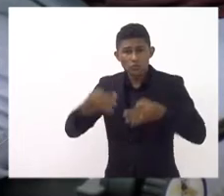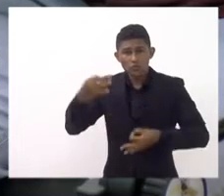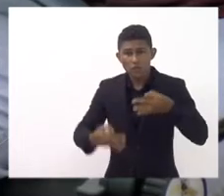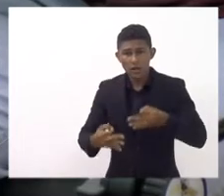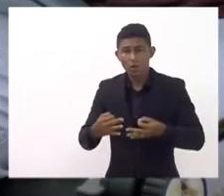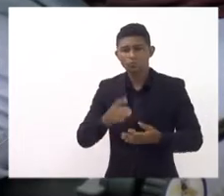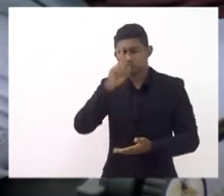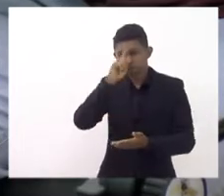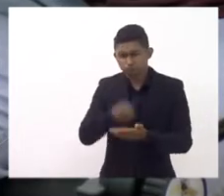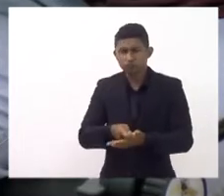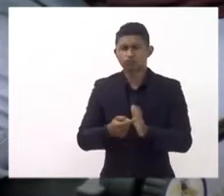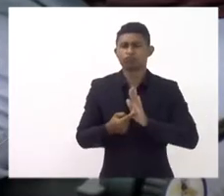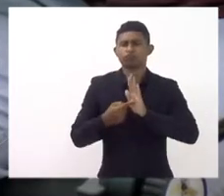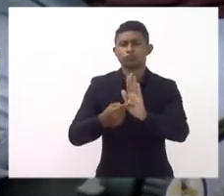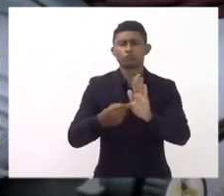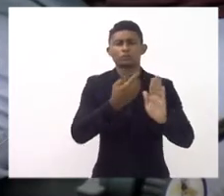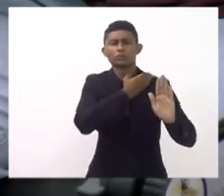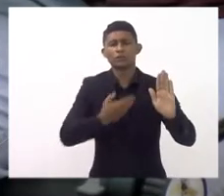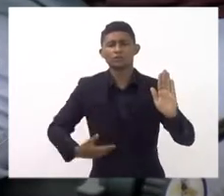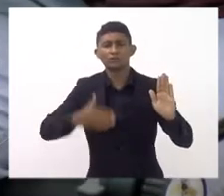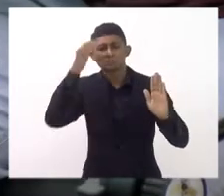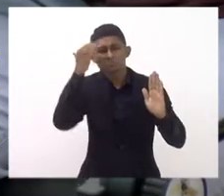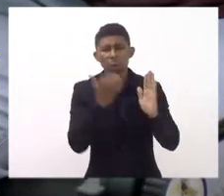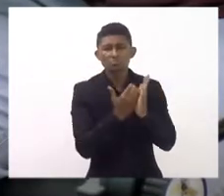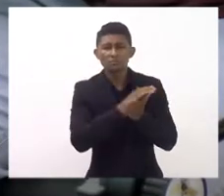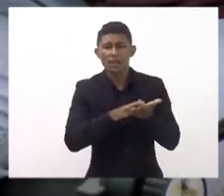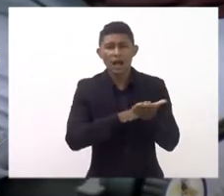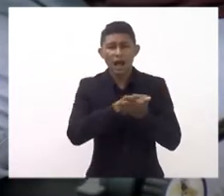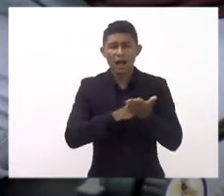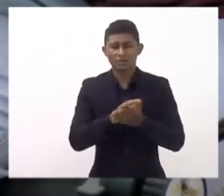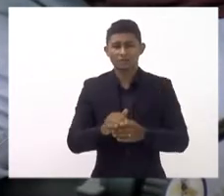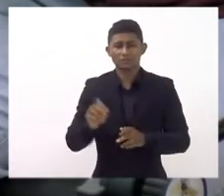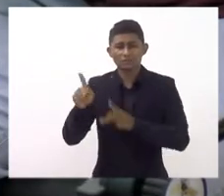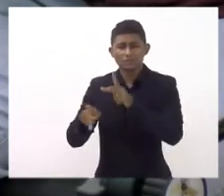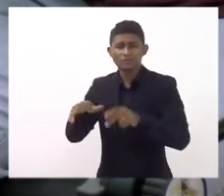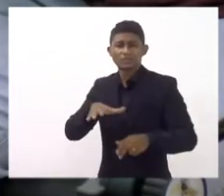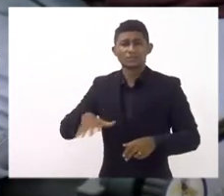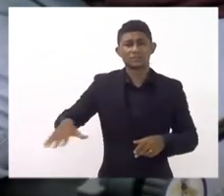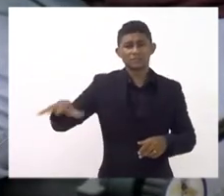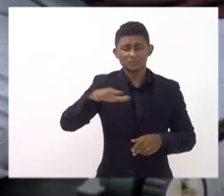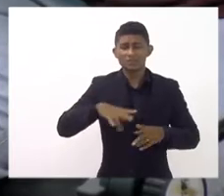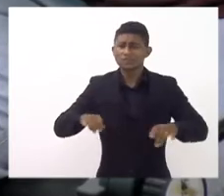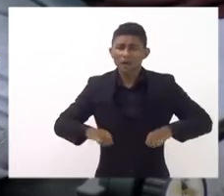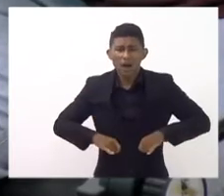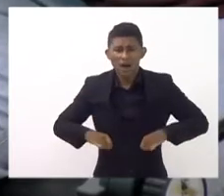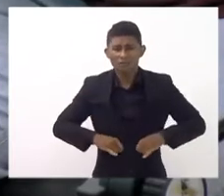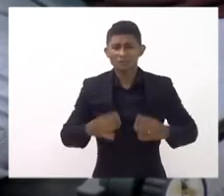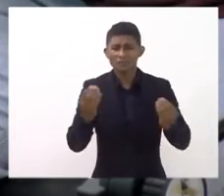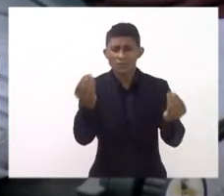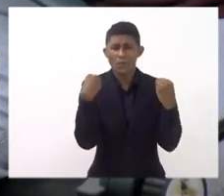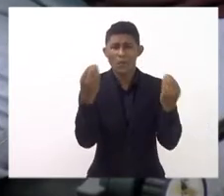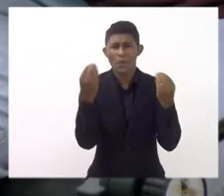um escárnio com toda a população. Não cumprir lei e não cumprir decisão judicial.